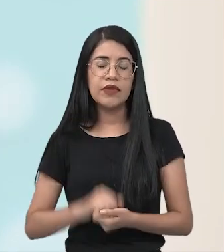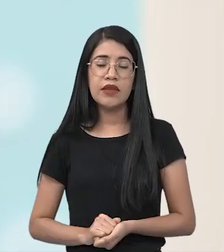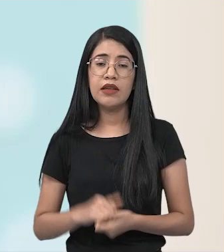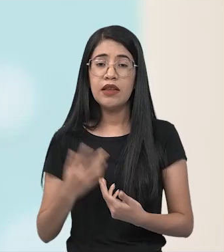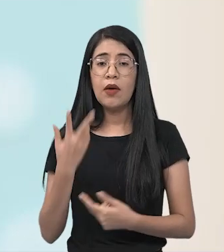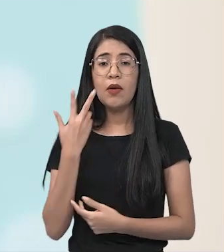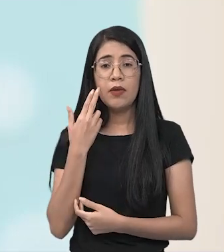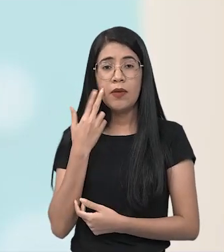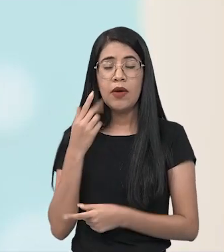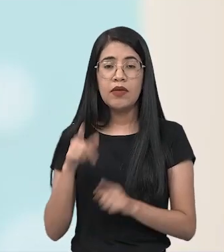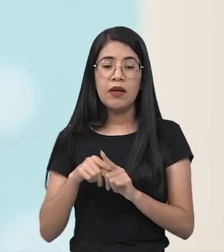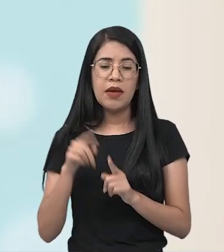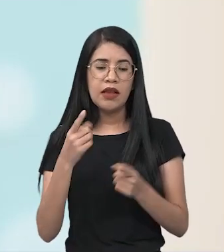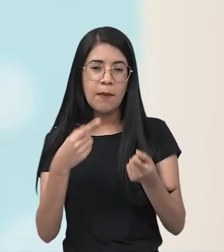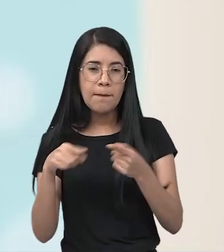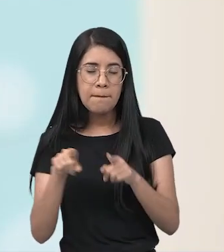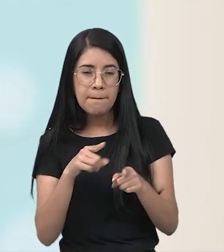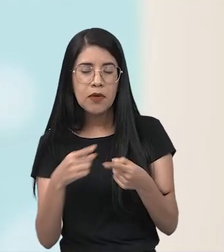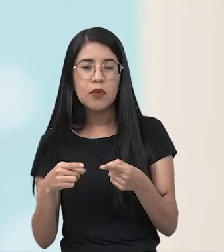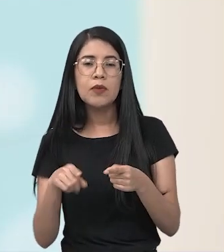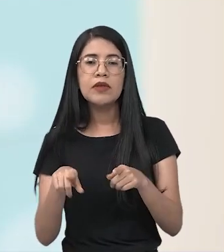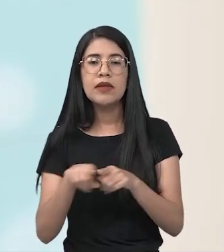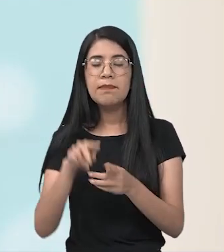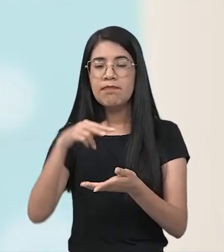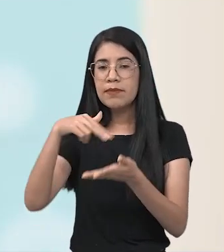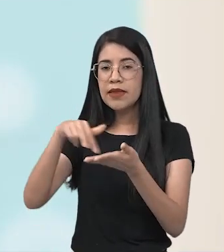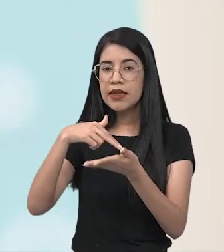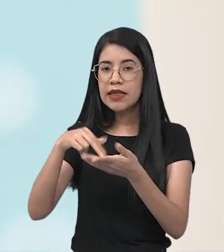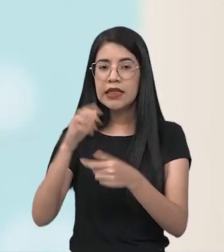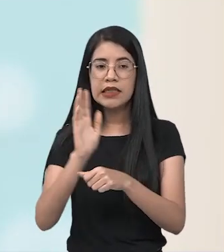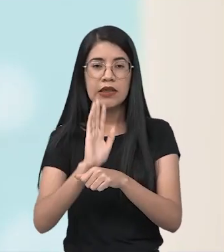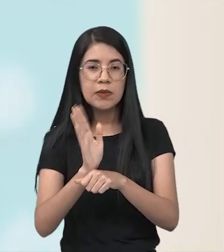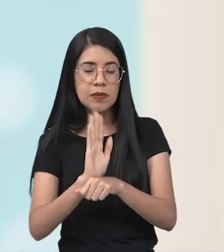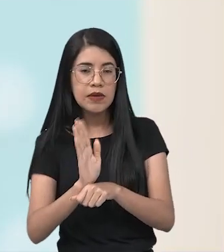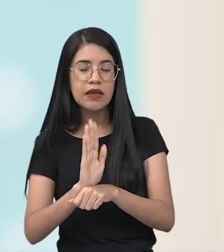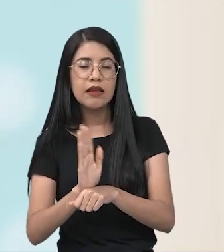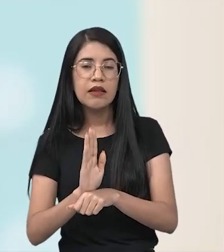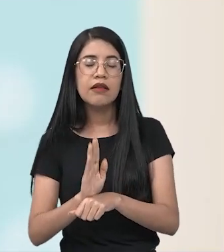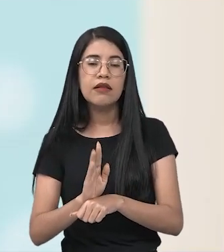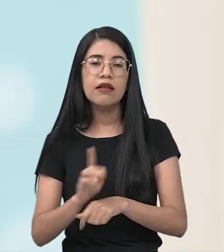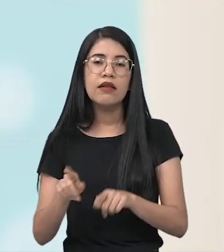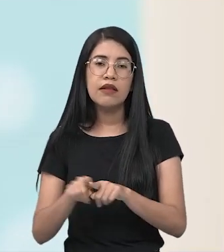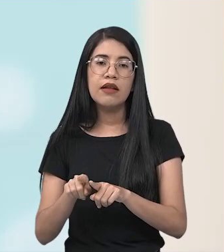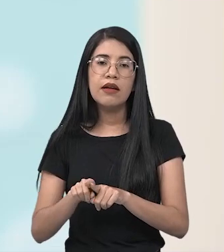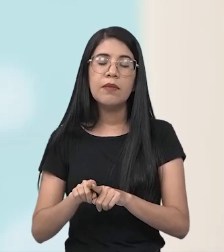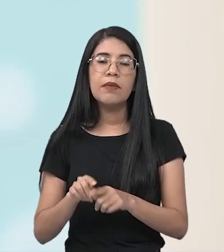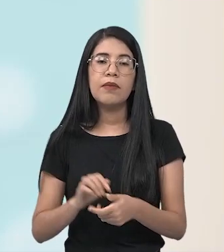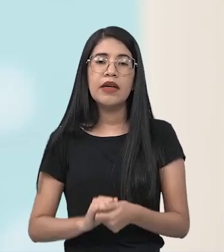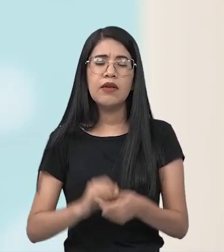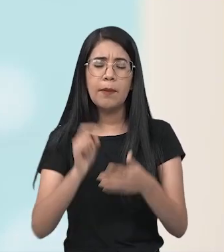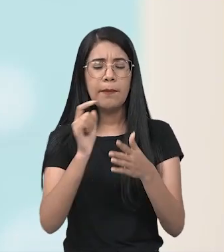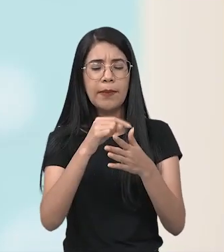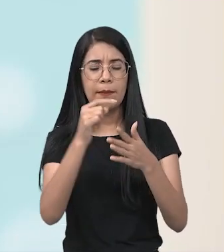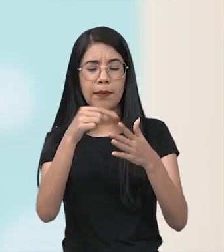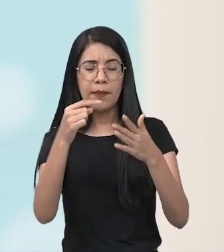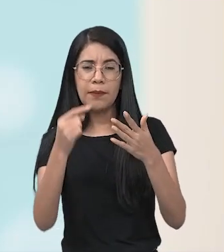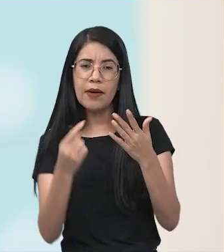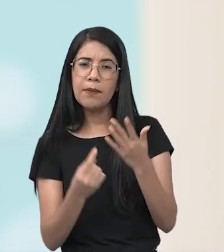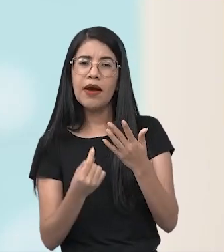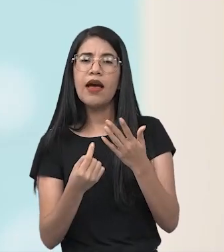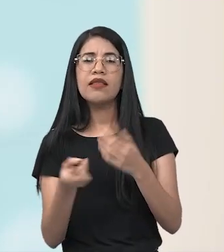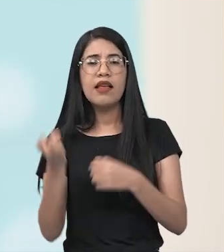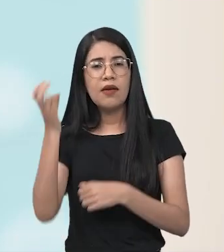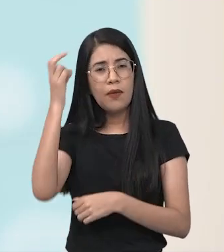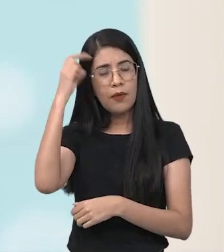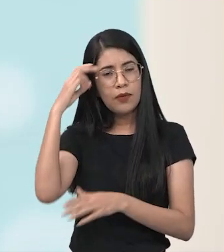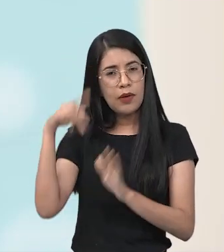ver, seja na música, seja na dança, seja no cinema, né? E elementos dessa cultura americana também